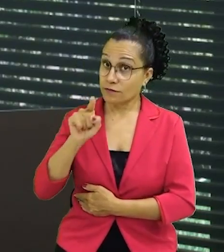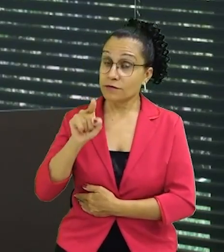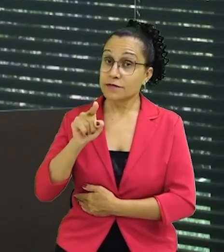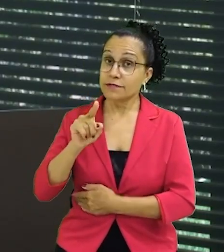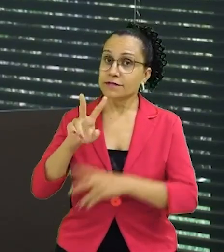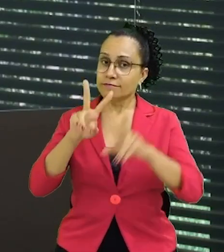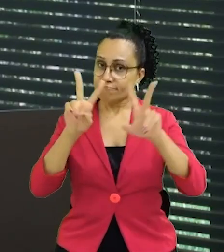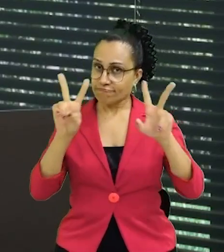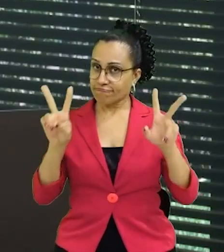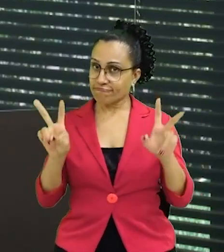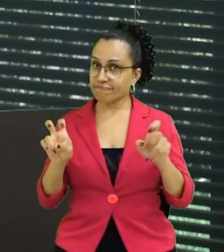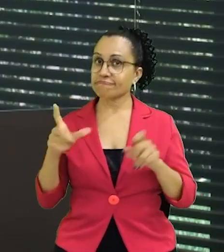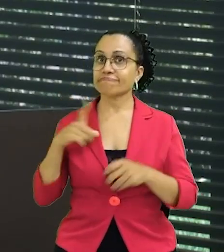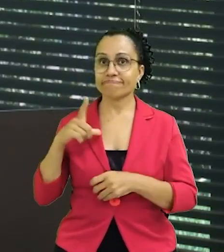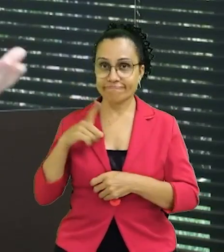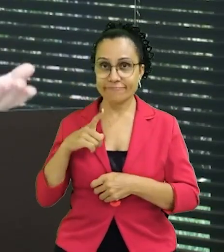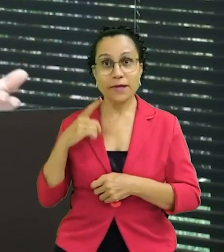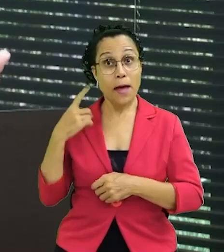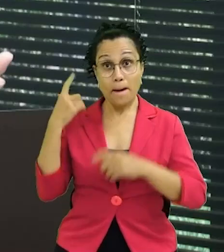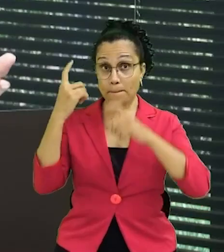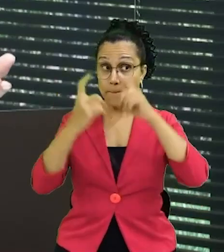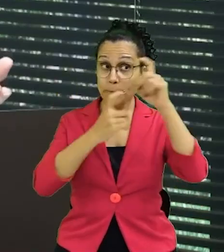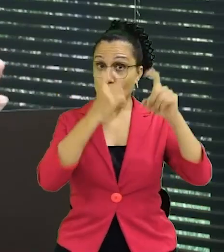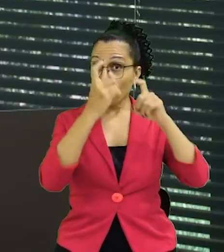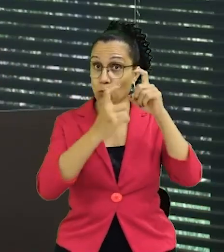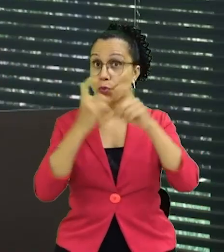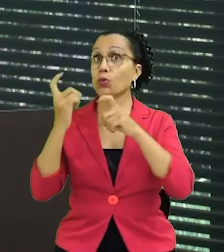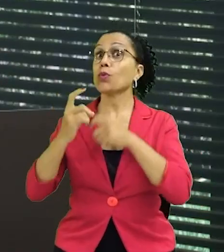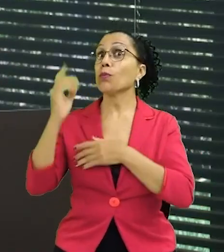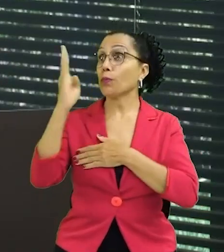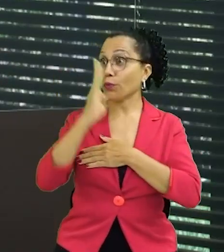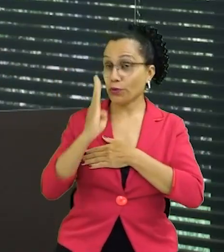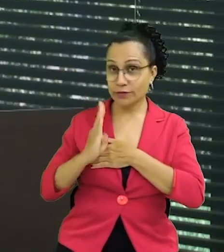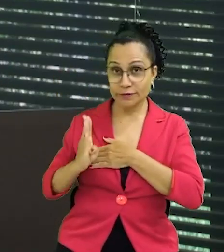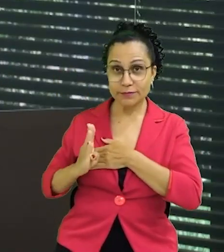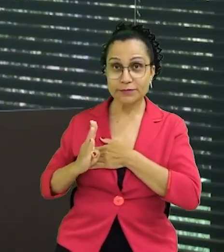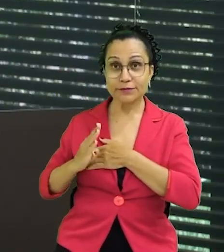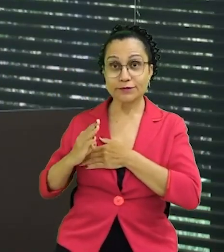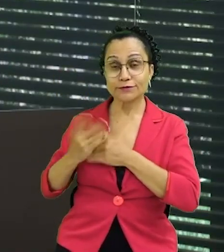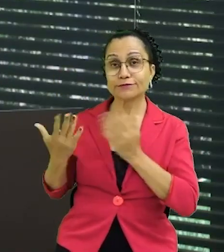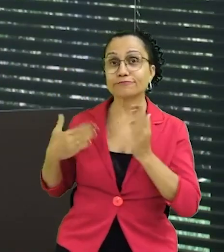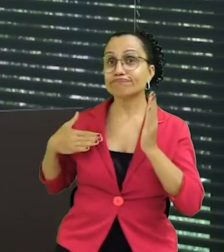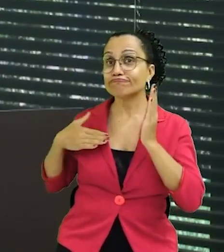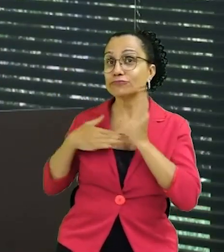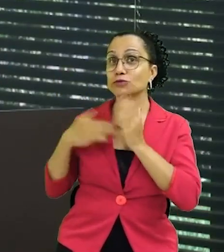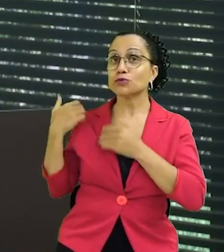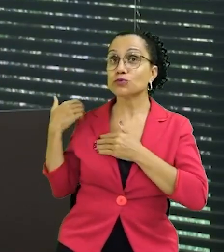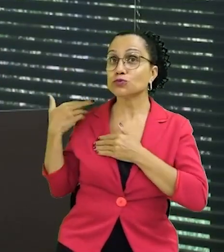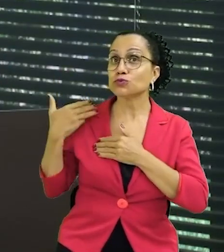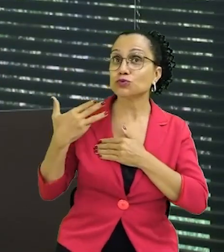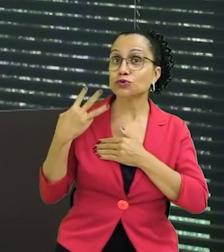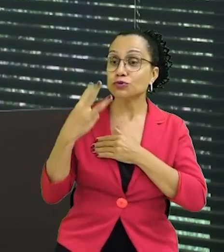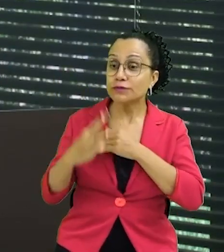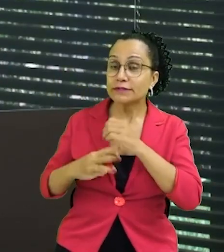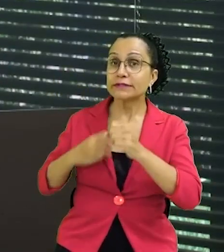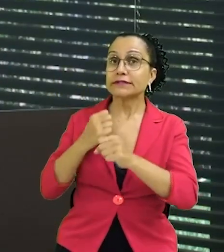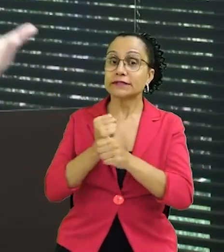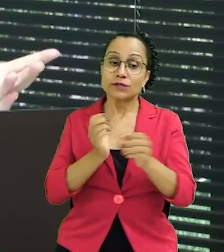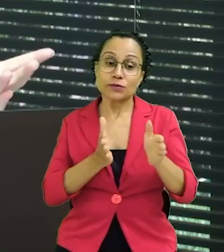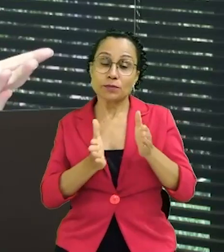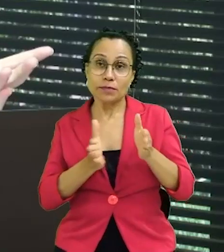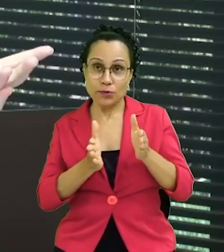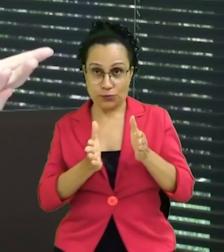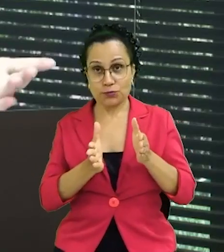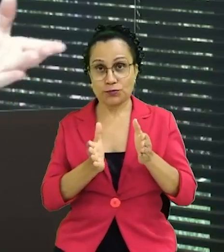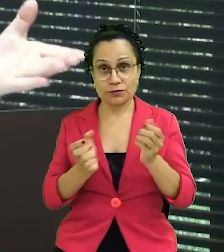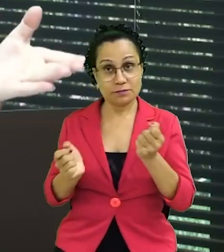o assunto que mais preocupou nós brasileiros nos últimos 3 anos em que vivemos uma pandemia. Mas